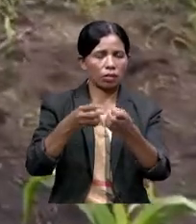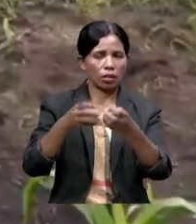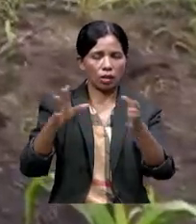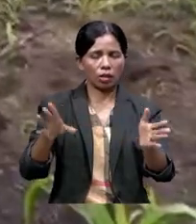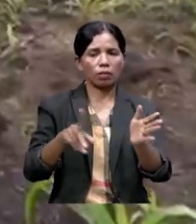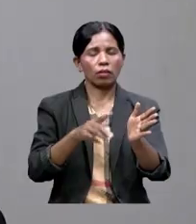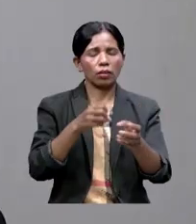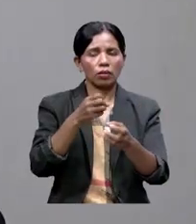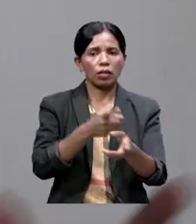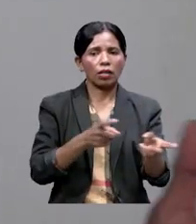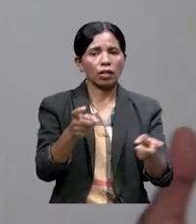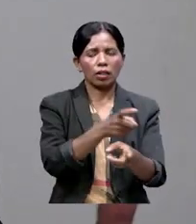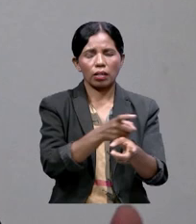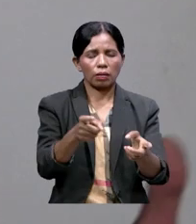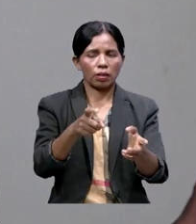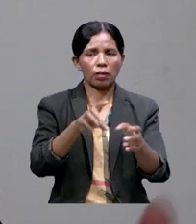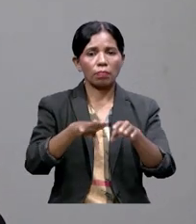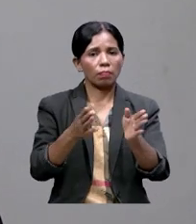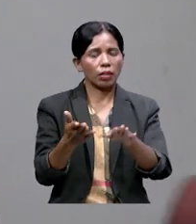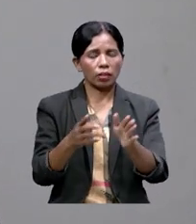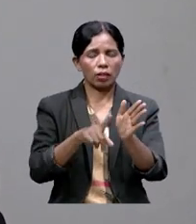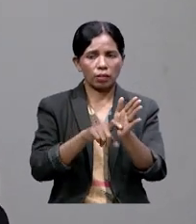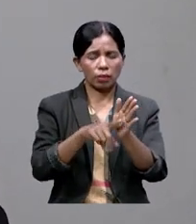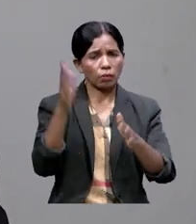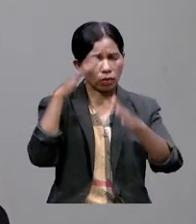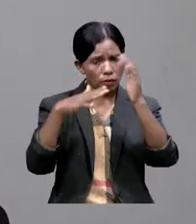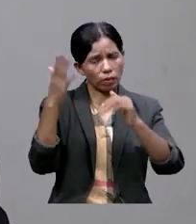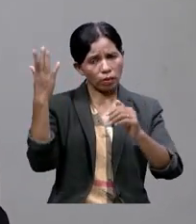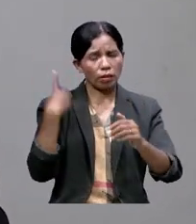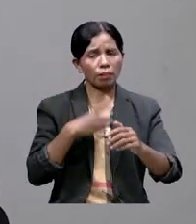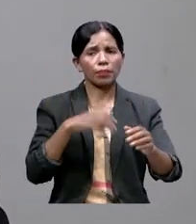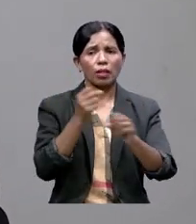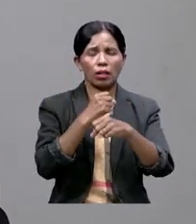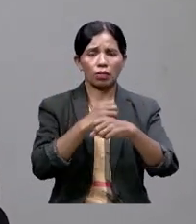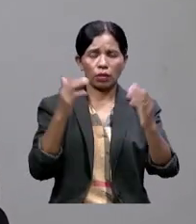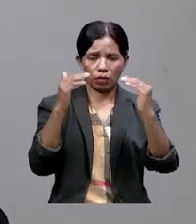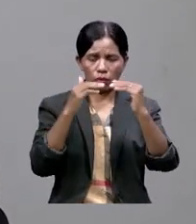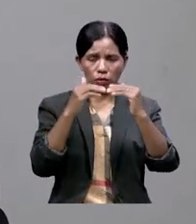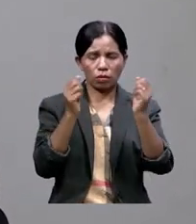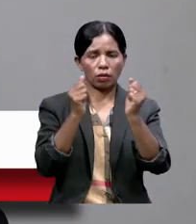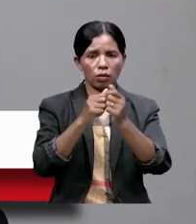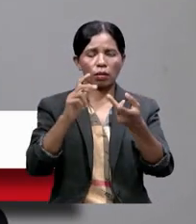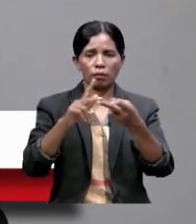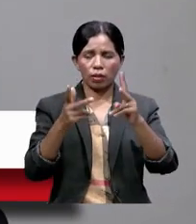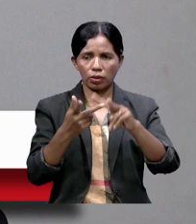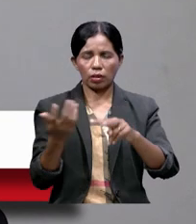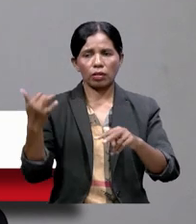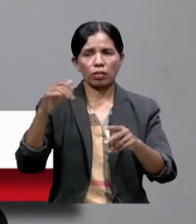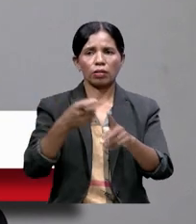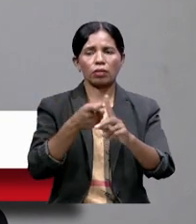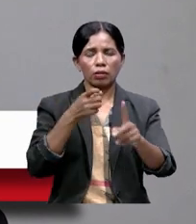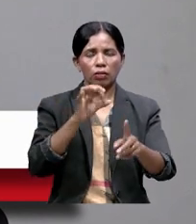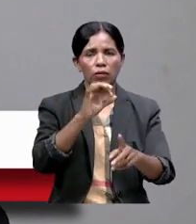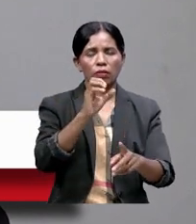ne. Problema no moço ne ba amirasi ka convoca encontro ile ne o parceiro sira le liu si parte FAO